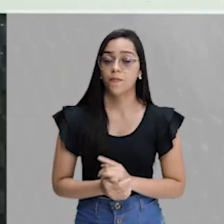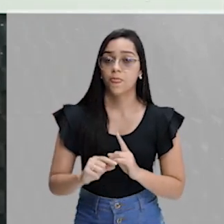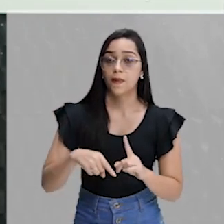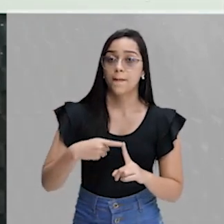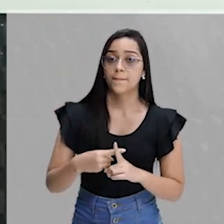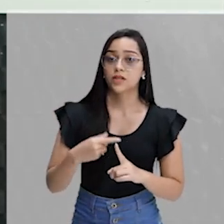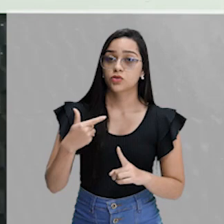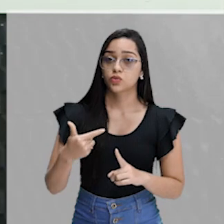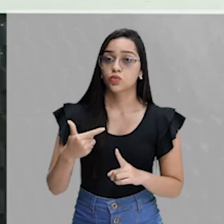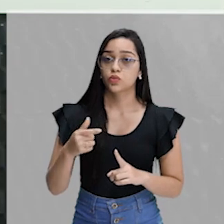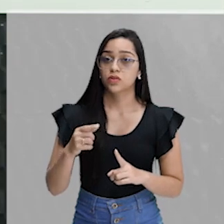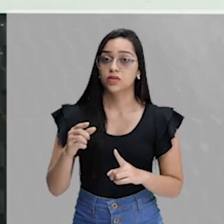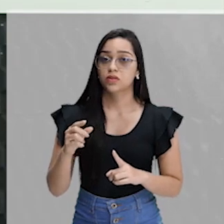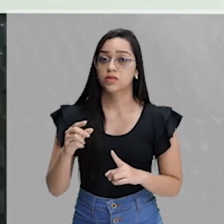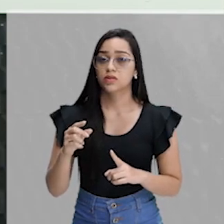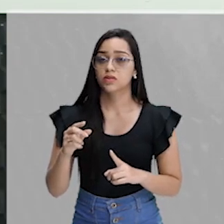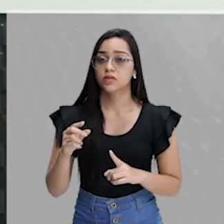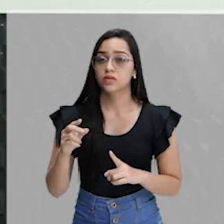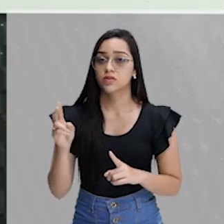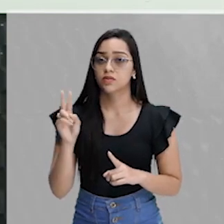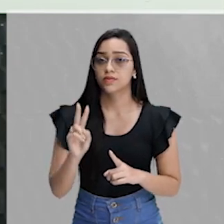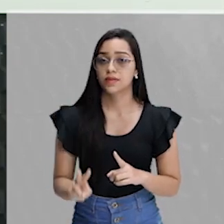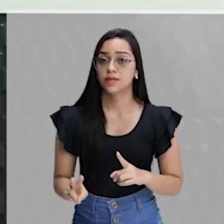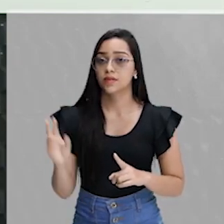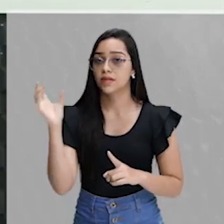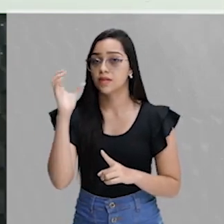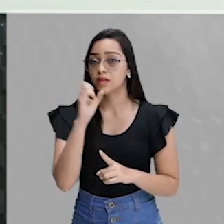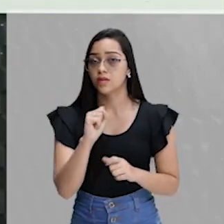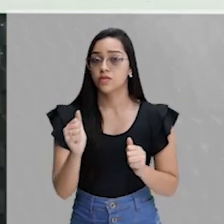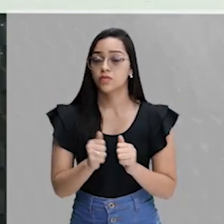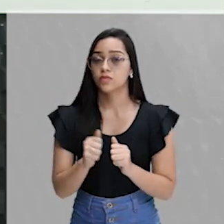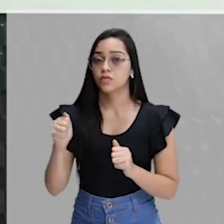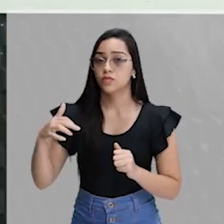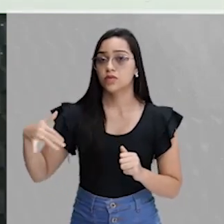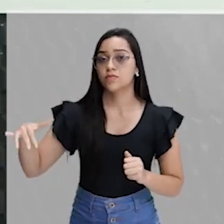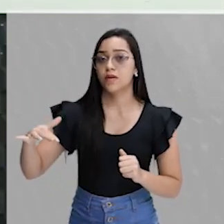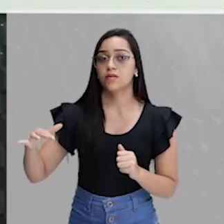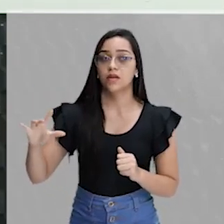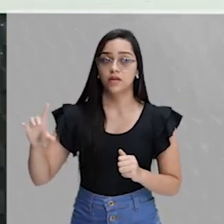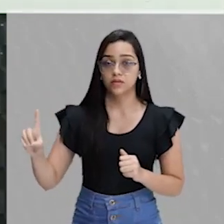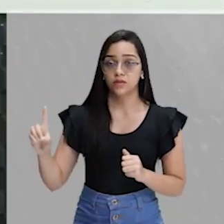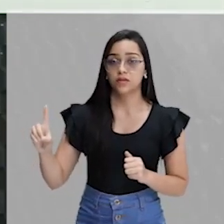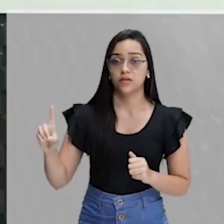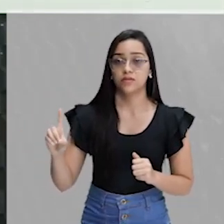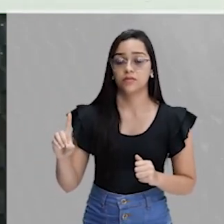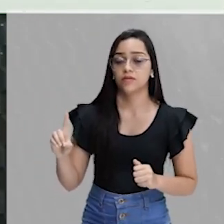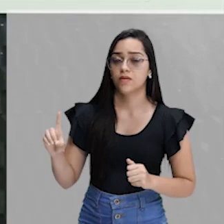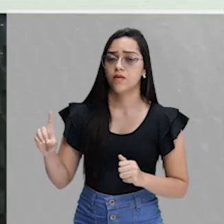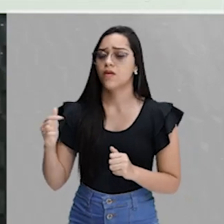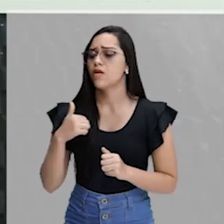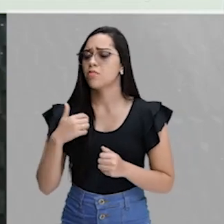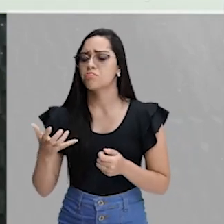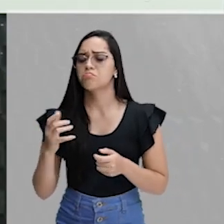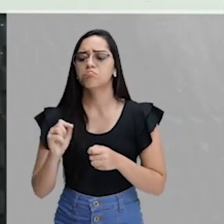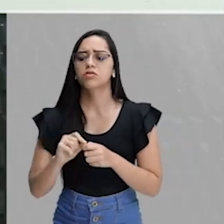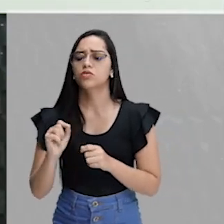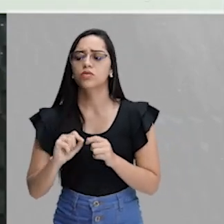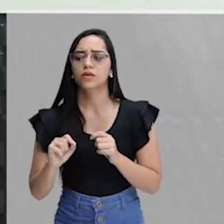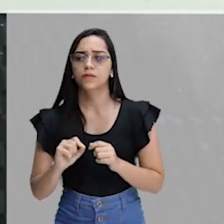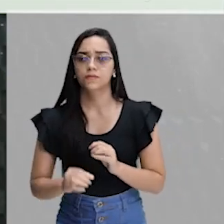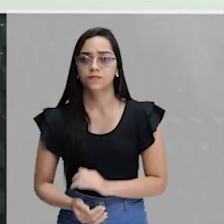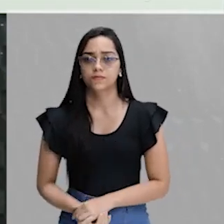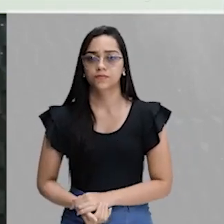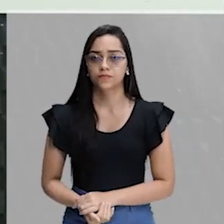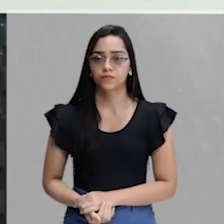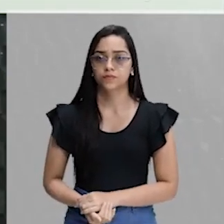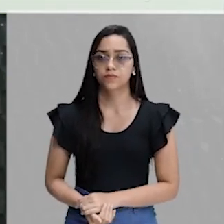mais 2 vezes a aceleração, vezes o espaço. No caso, o espaço vai ser o D. Tá, ok? O que é que eu vou fazer aqui?